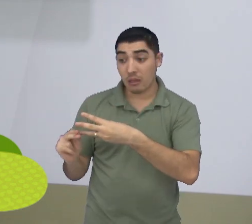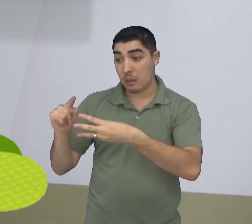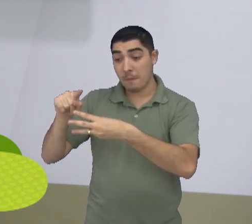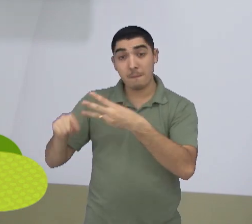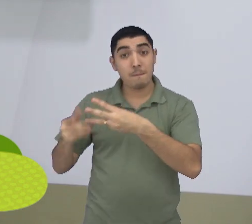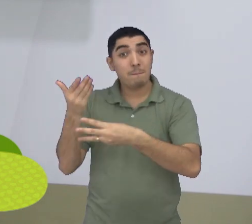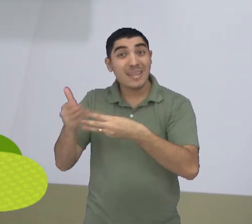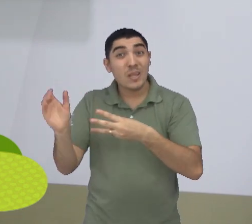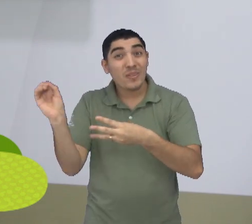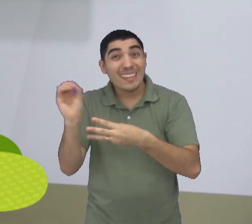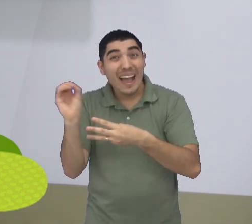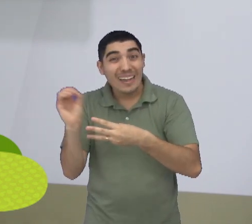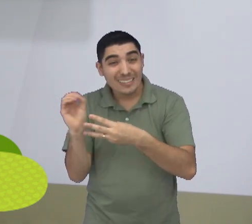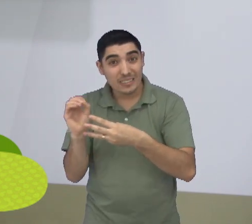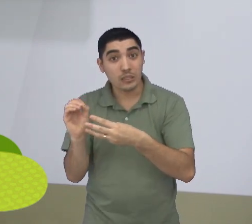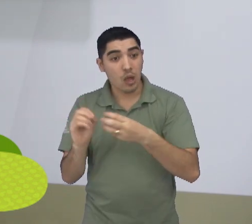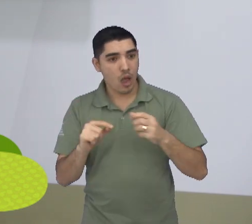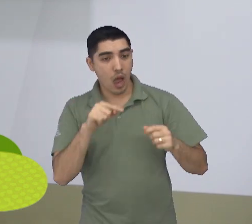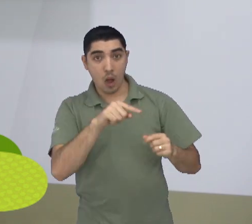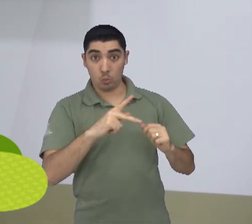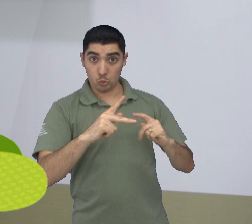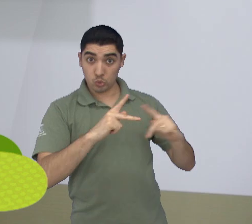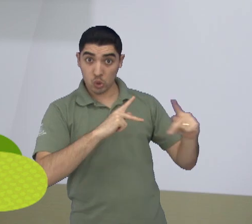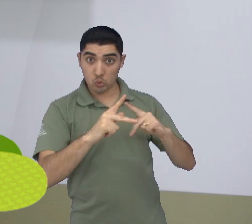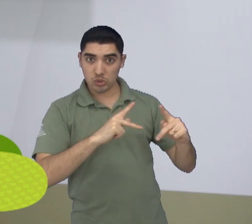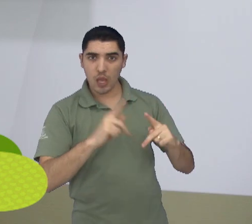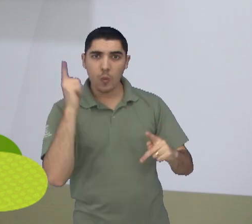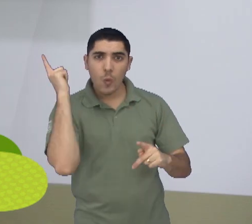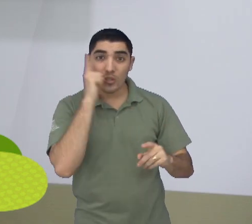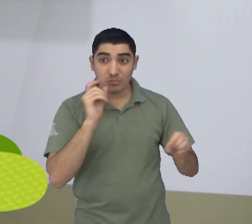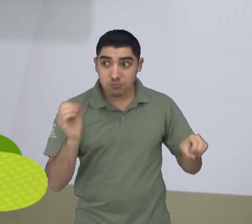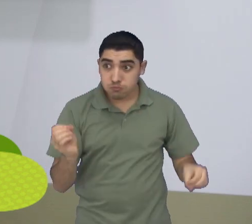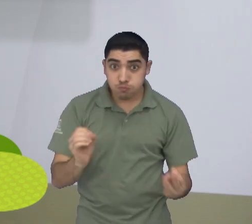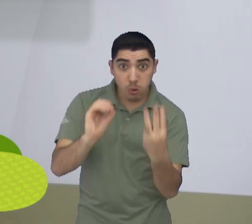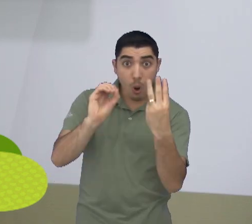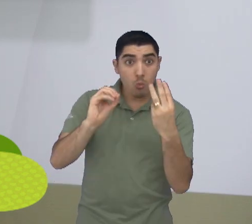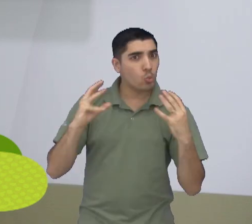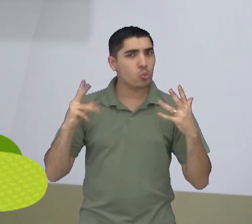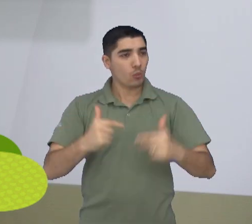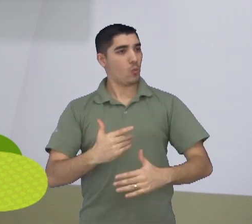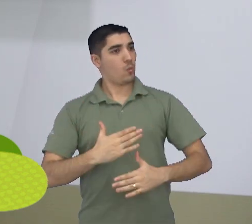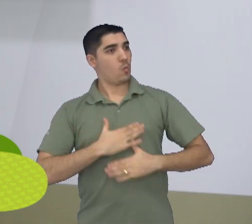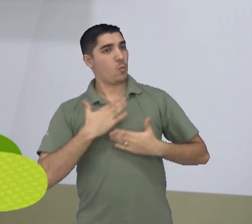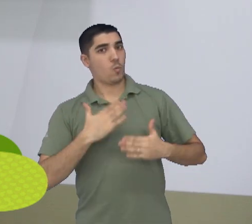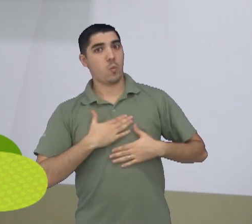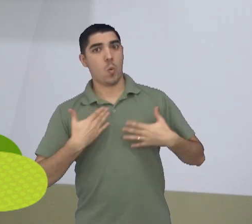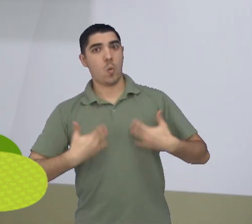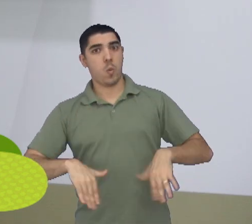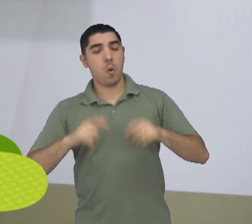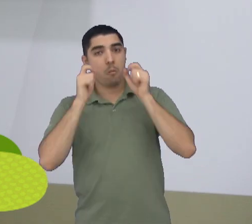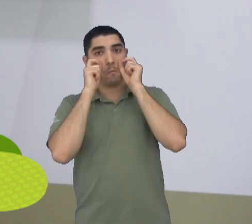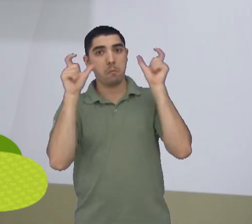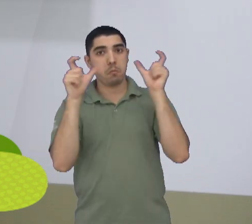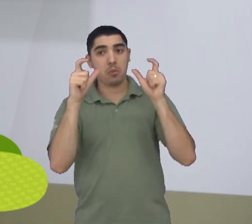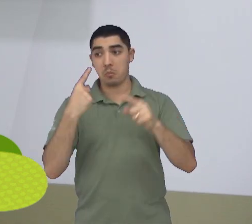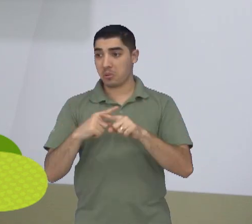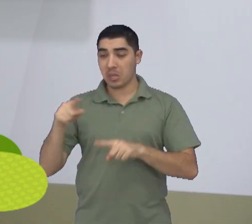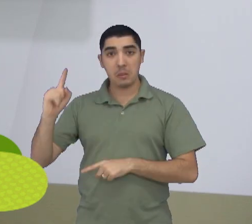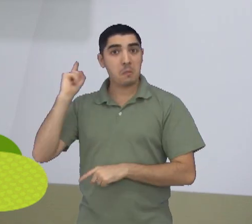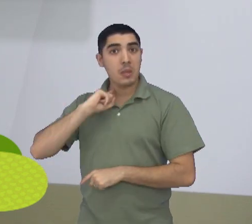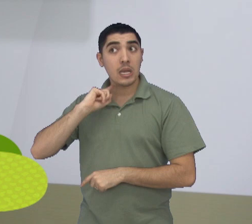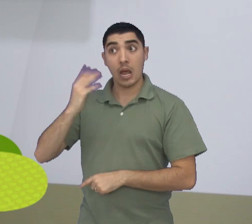nenhum set. Então, o São José, aplicar o 3-0, surpreendeu todo mundo. Dando uma olhada nas notícias que